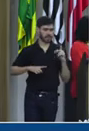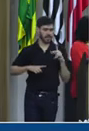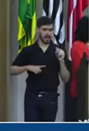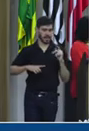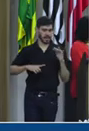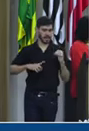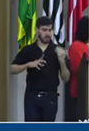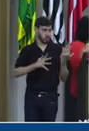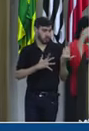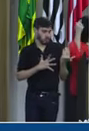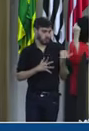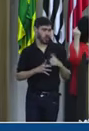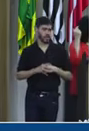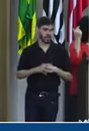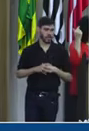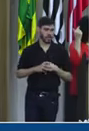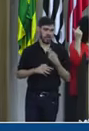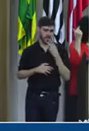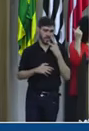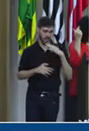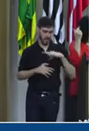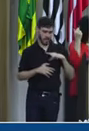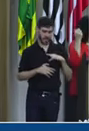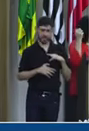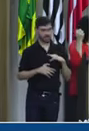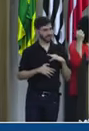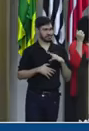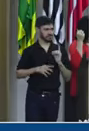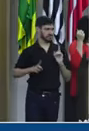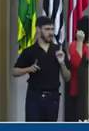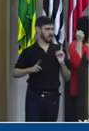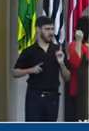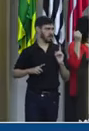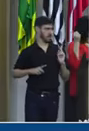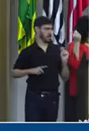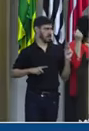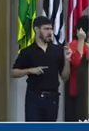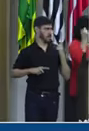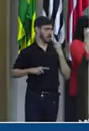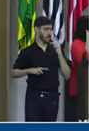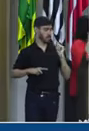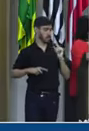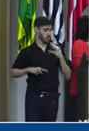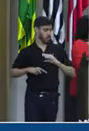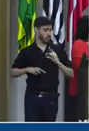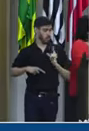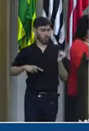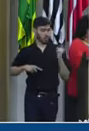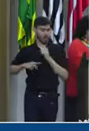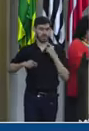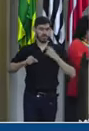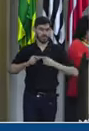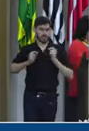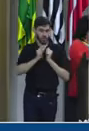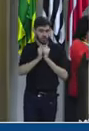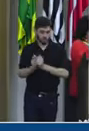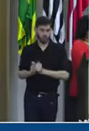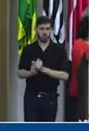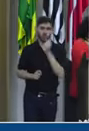era adolescente. A mãe não falava português direito. Cacatiça falava um pouco de português. Teve que vir embora para a cidade com a mãe